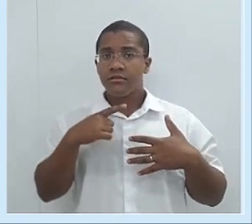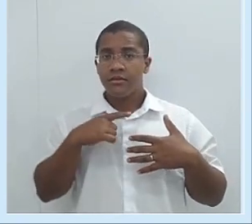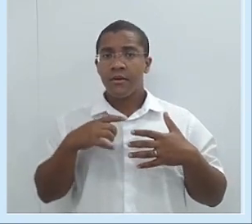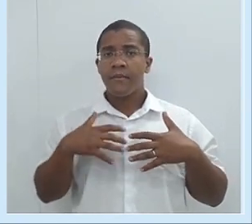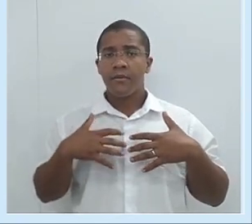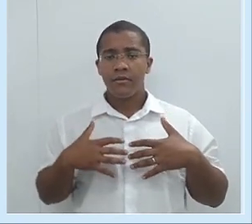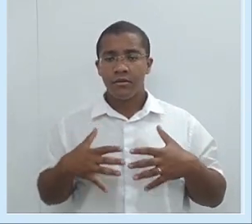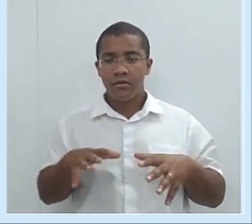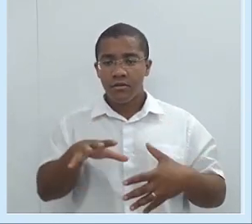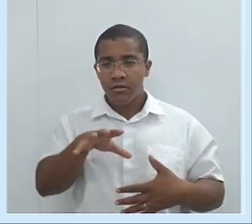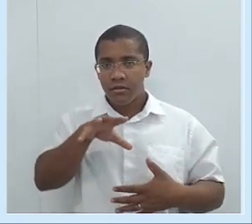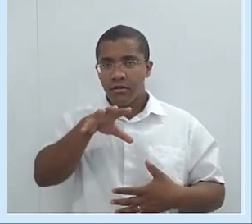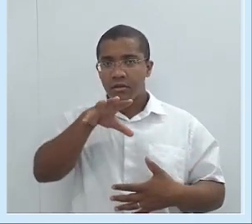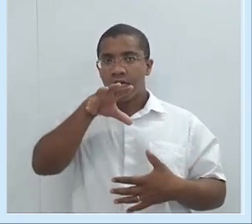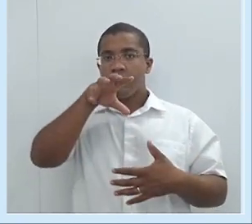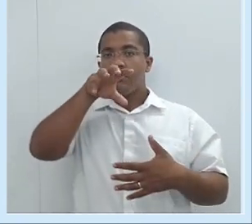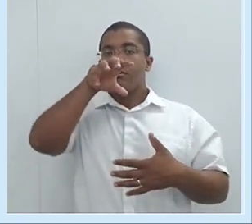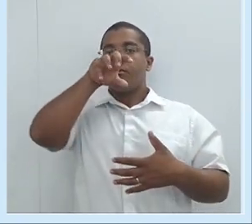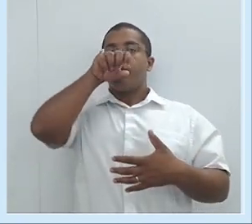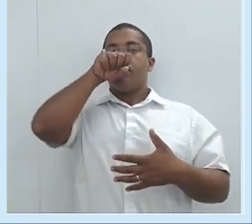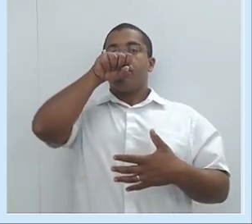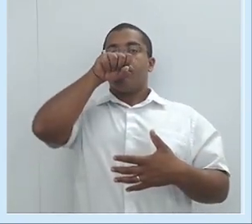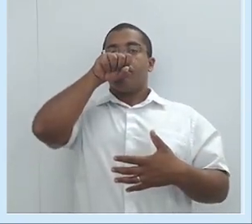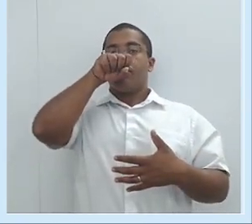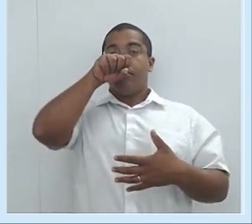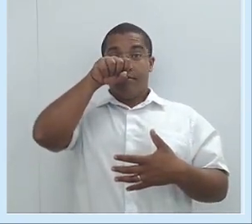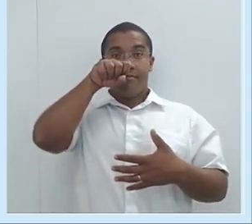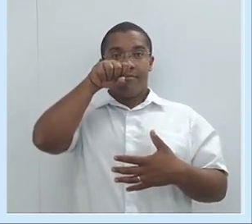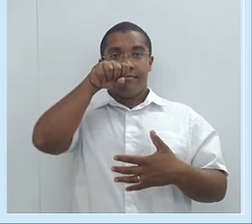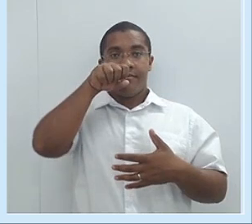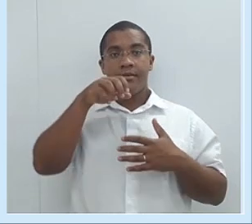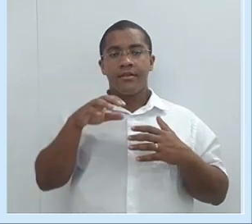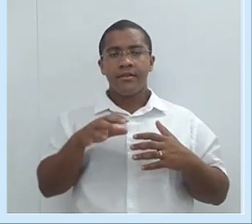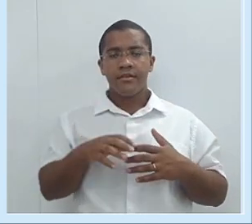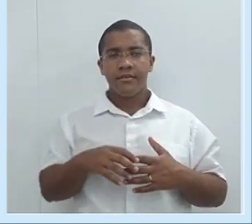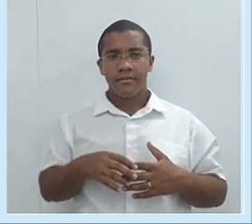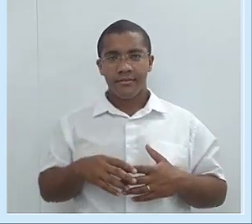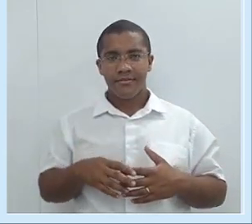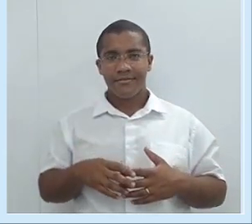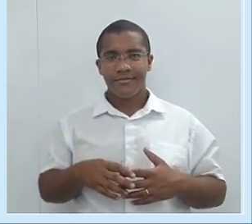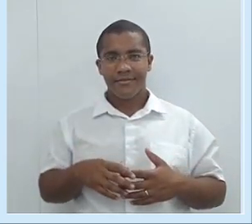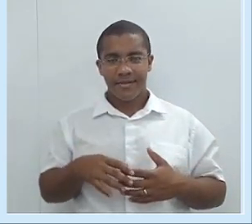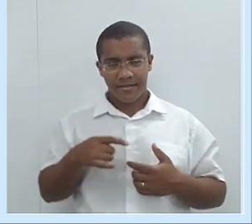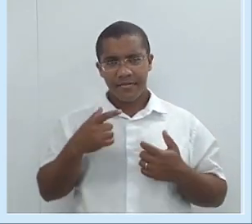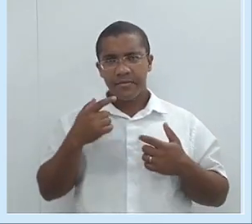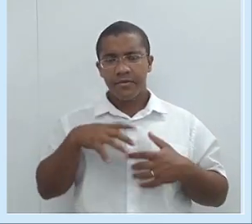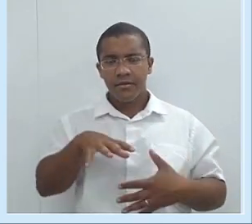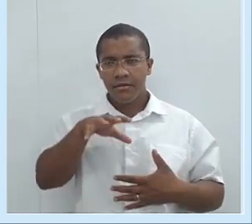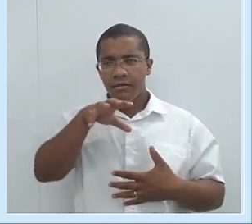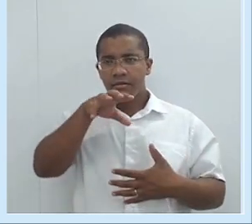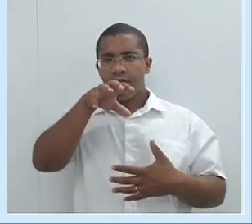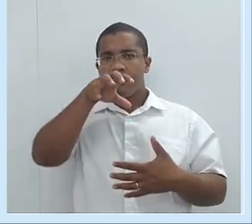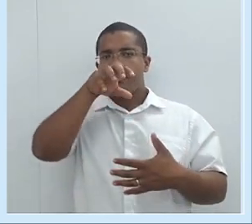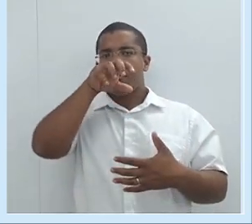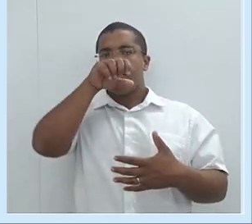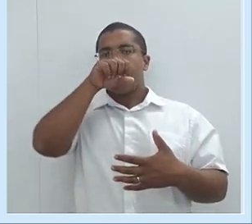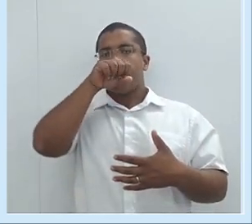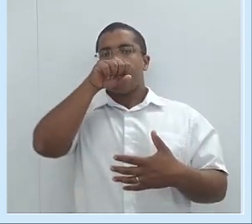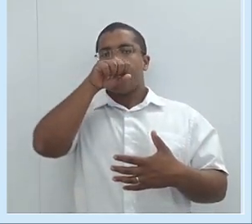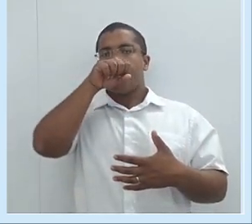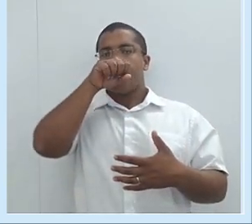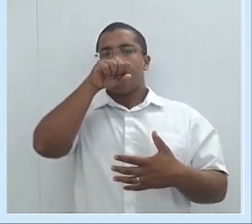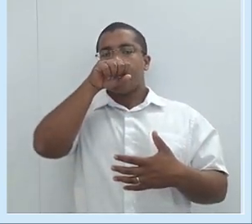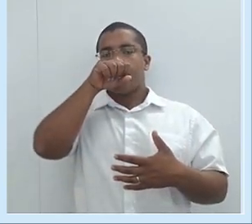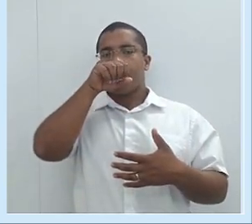movimento de inspiração, né? Você inspira o ar, né? A gente respira e aí